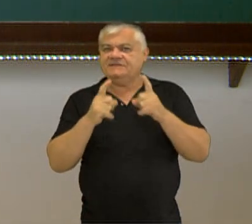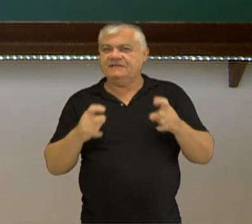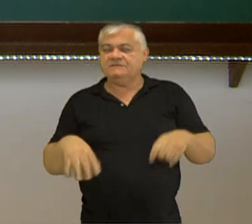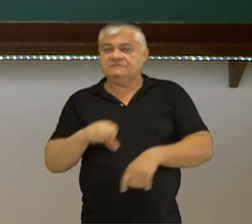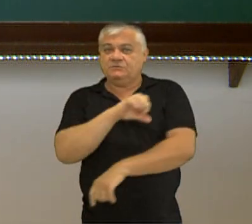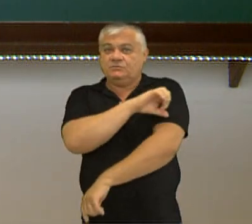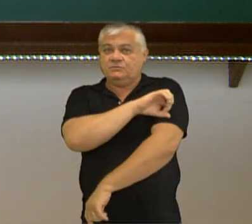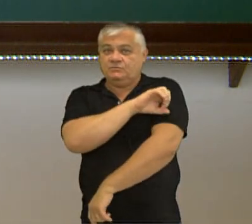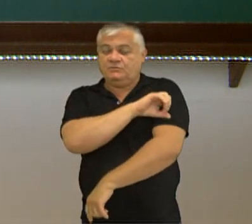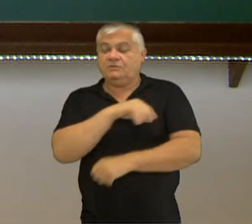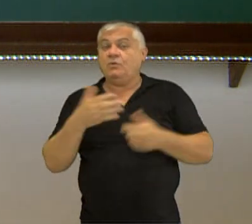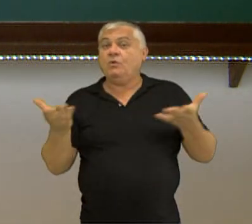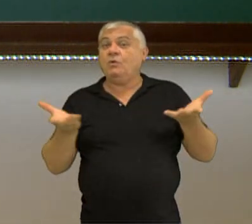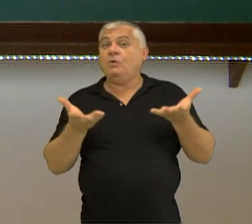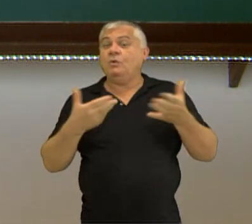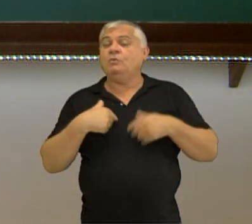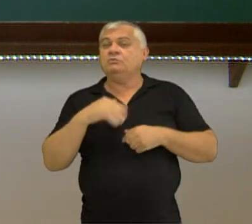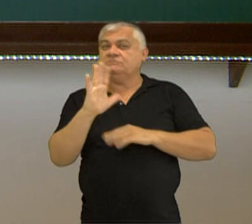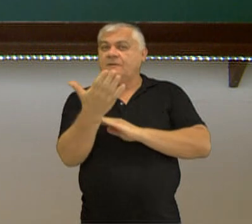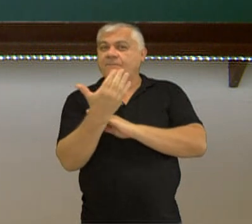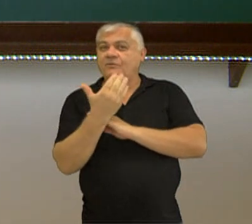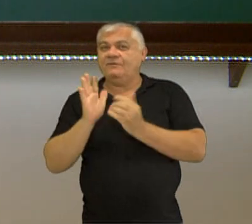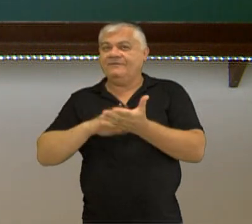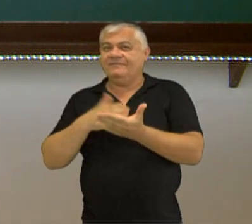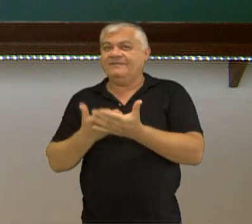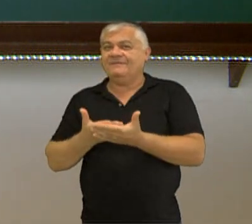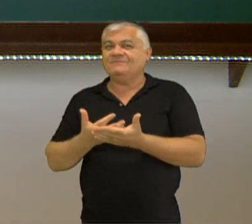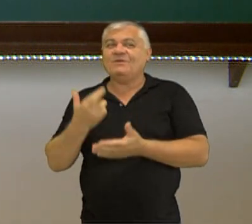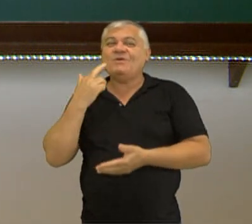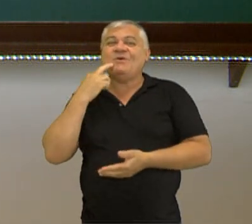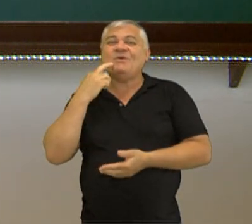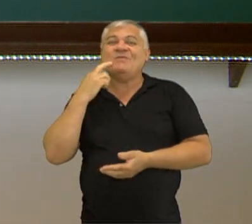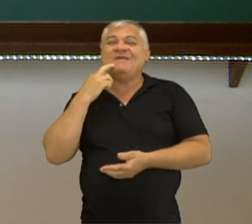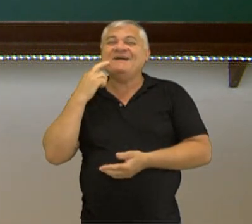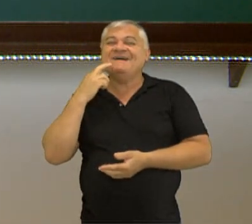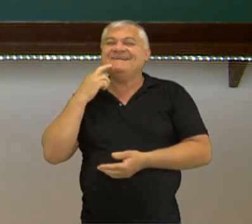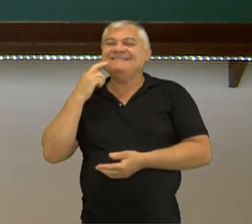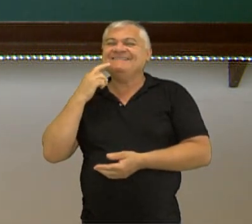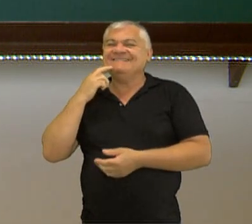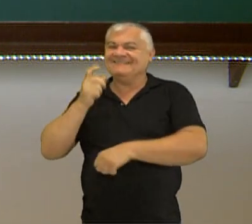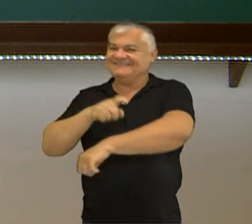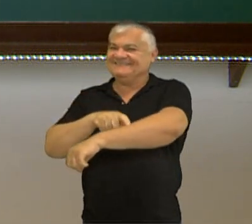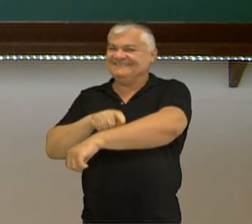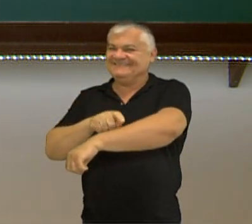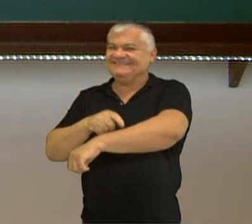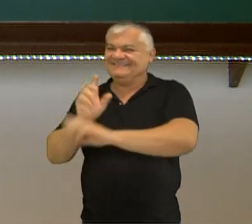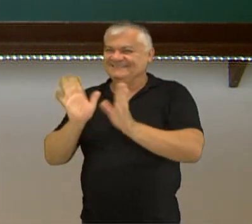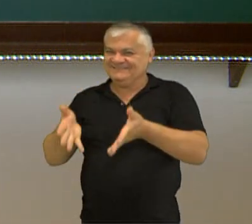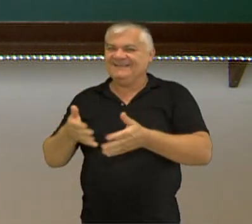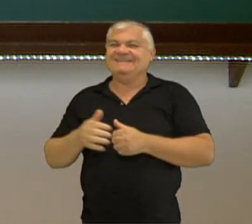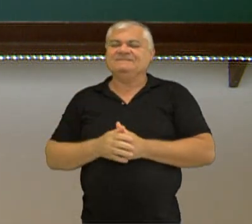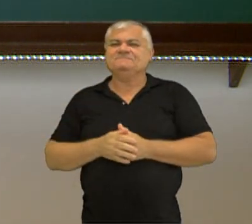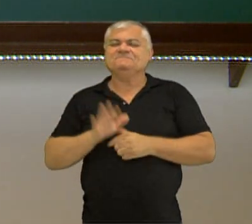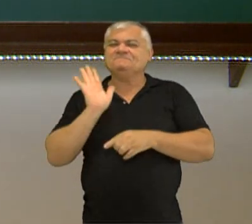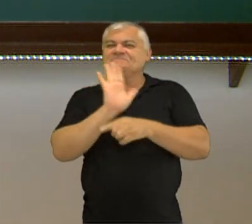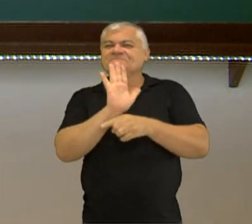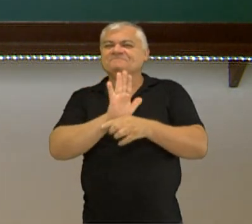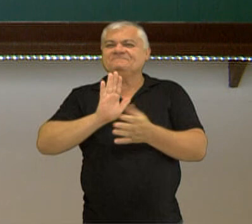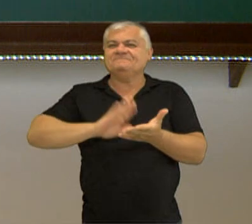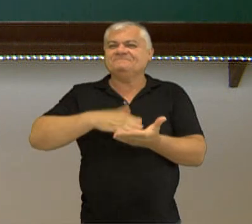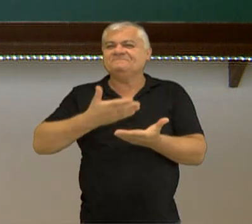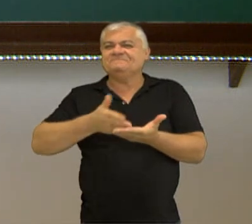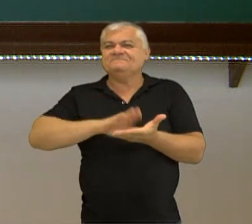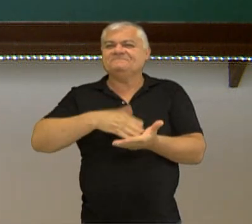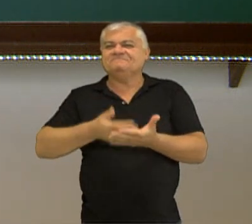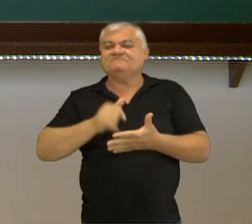ano. Hoje eu conto aqui com o apoio do Ronaldo. O Ronaldo aí, que já conhece o meu símbolo, vai me auxiliar nessa aula fazendo